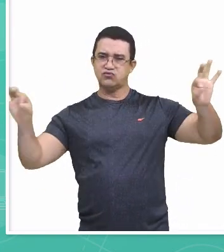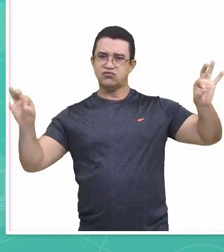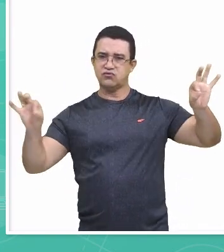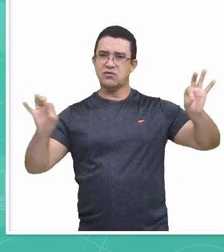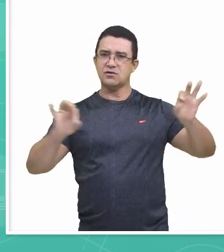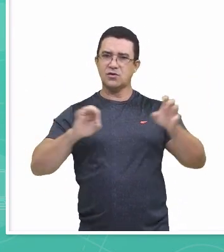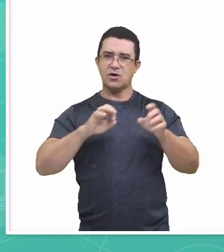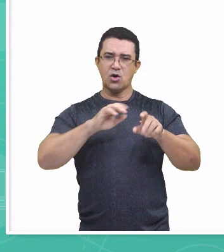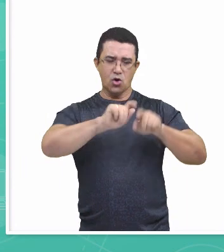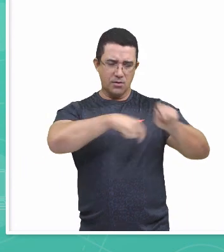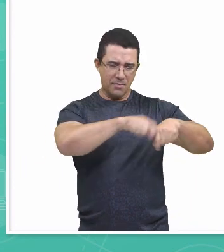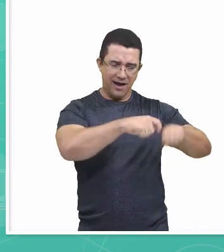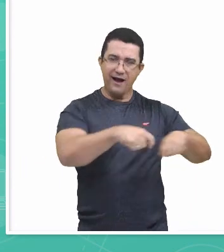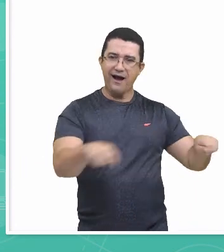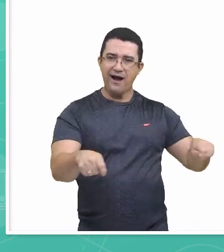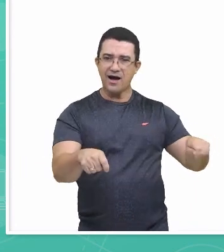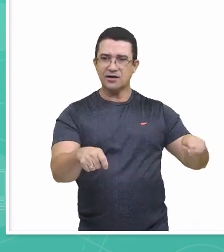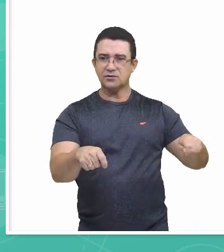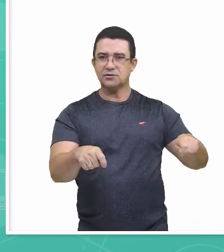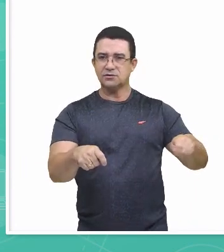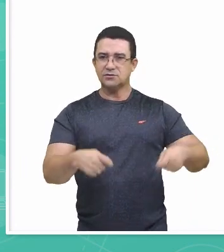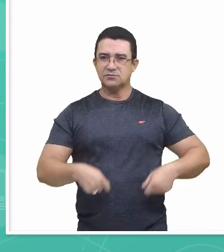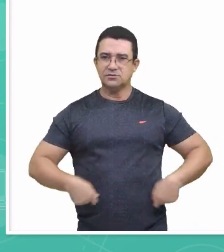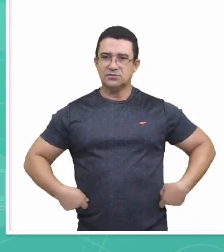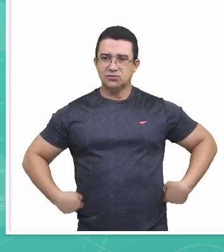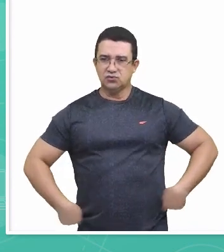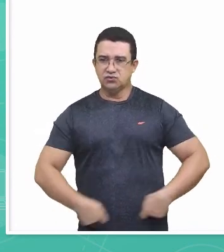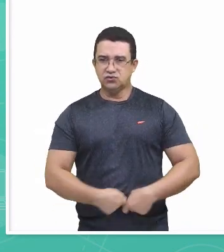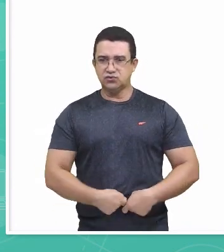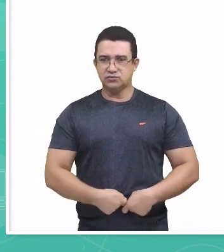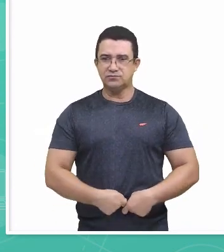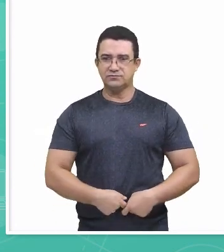a corda assim feita à cintura de